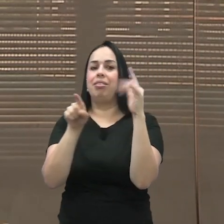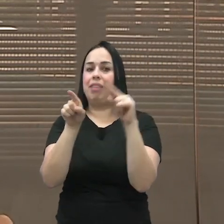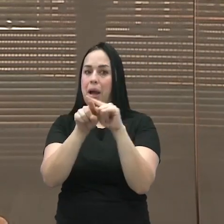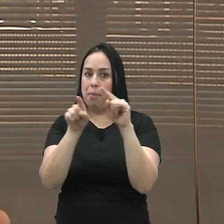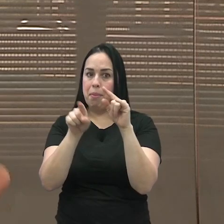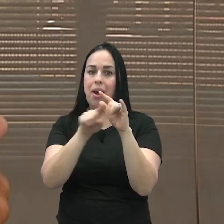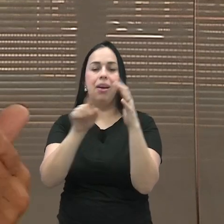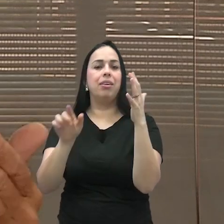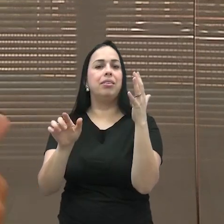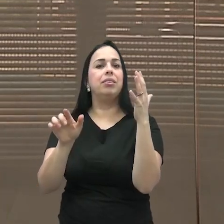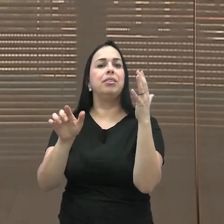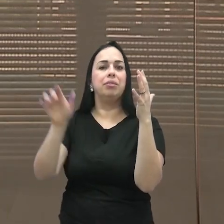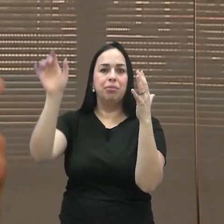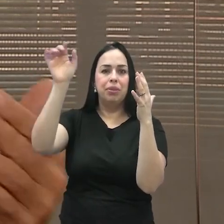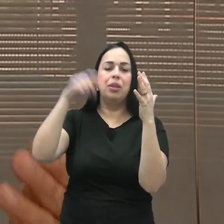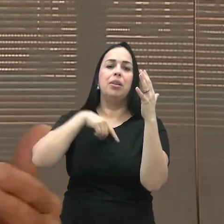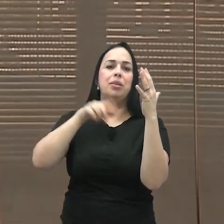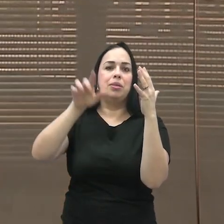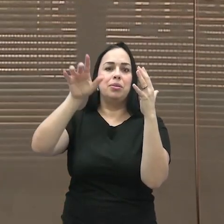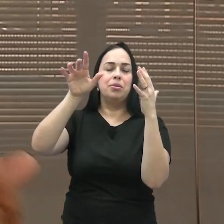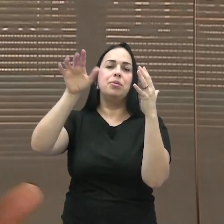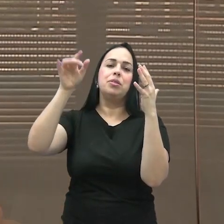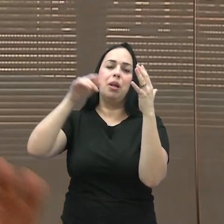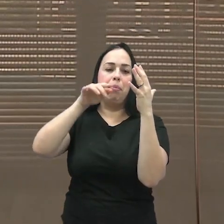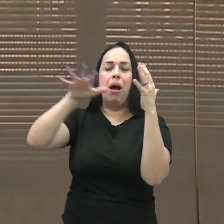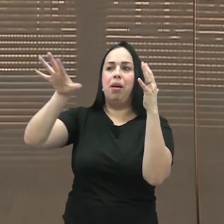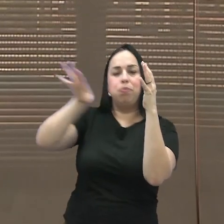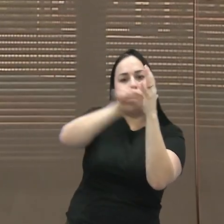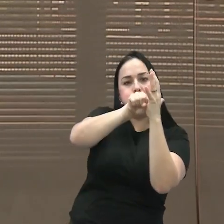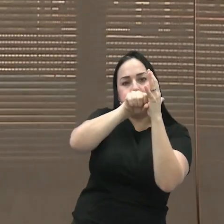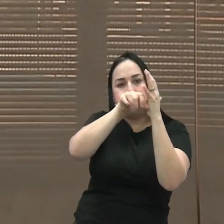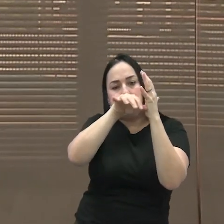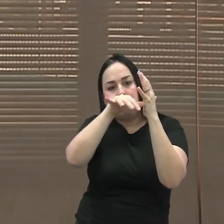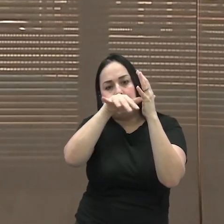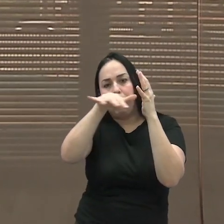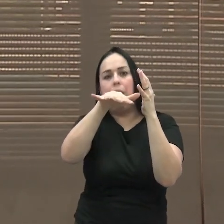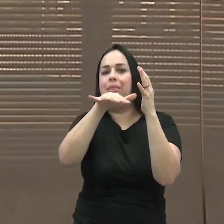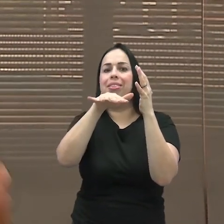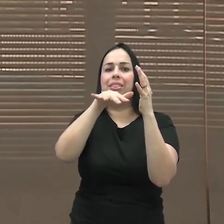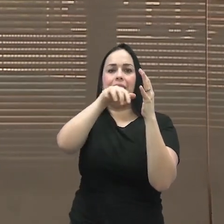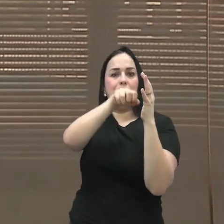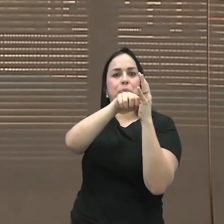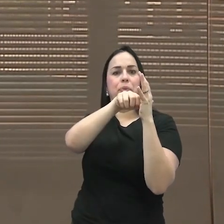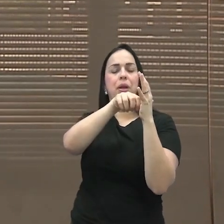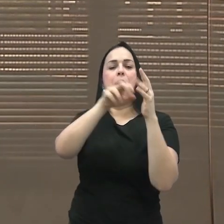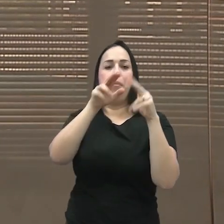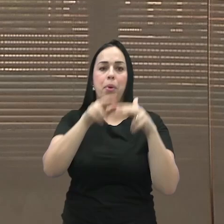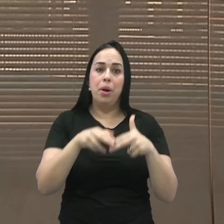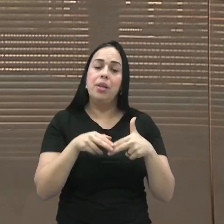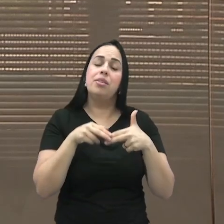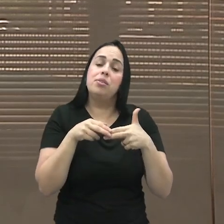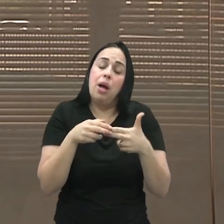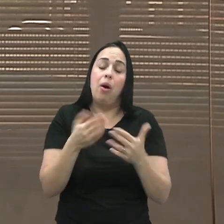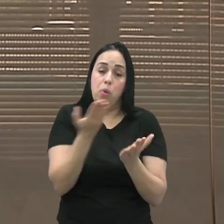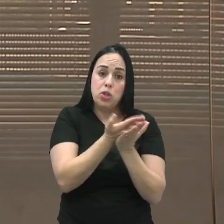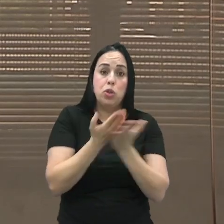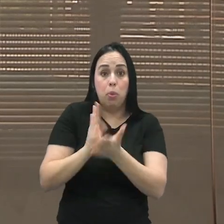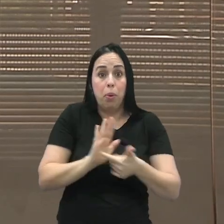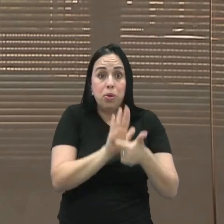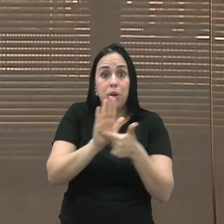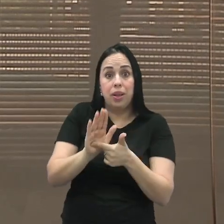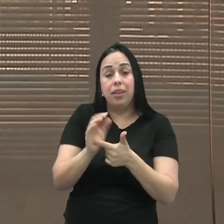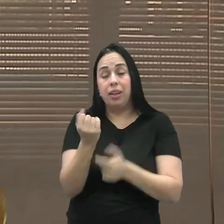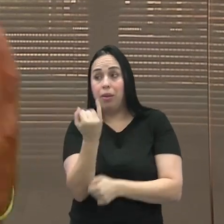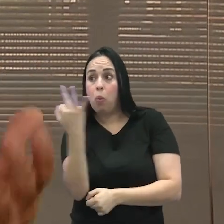né, física para diminuir um pouco a dispersão em determinadas situações. Então, esses são elementos novos. A